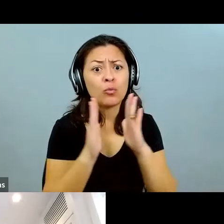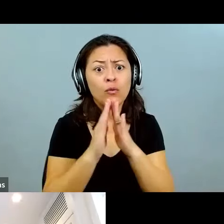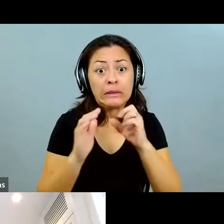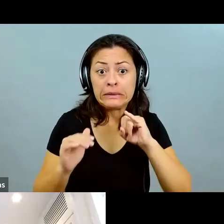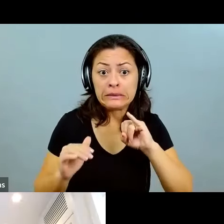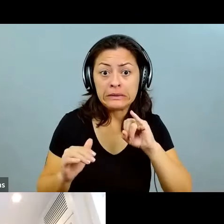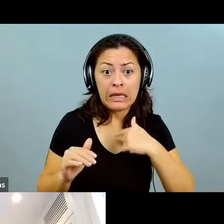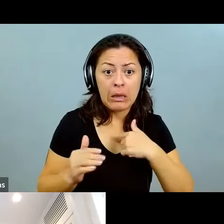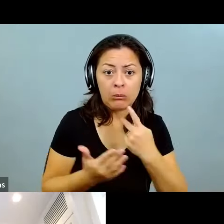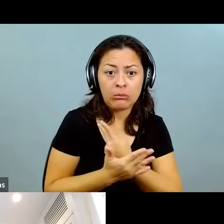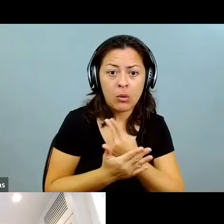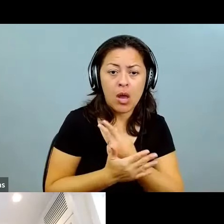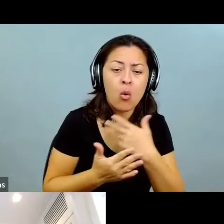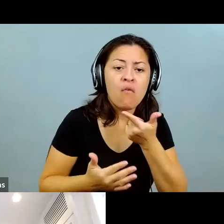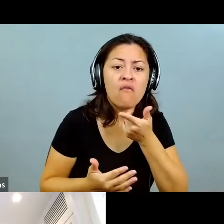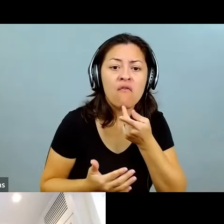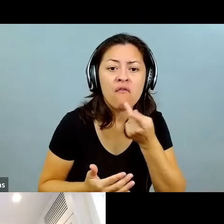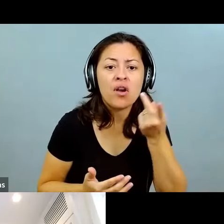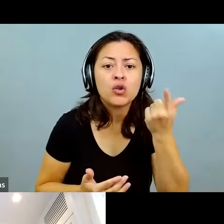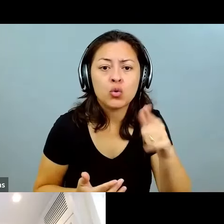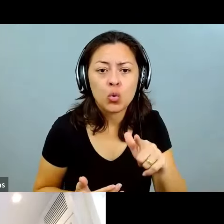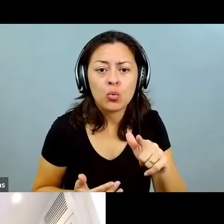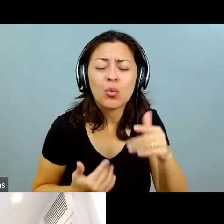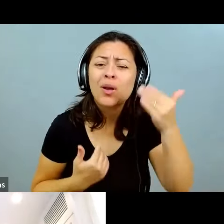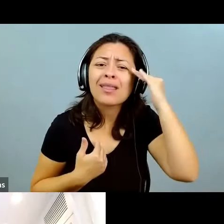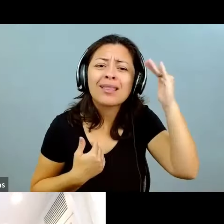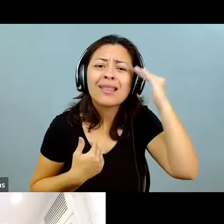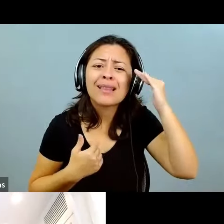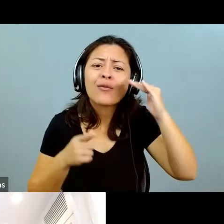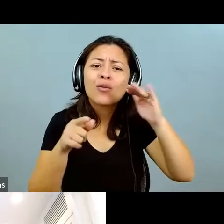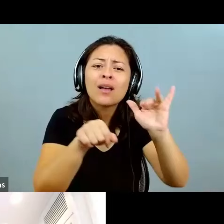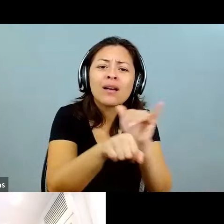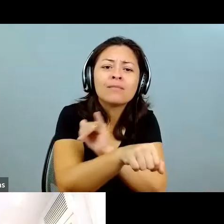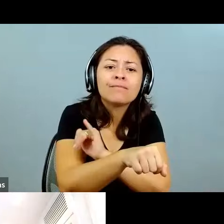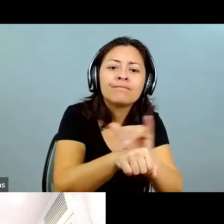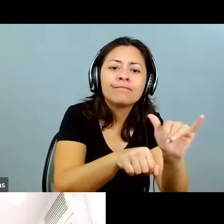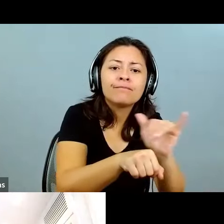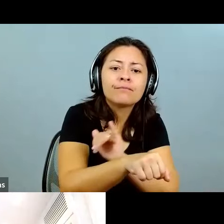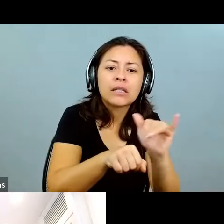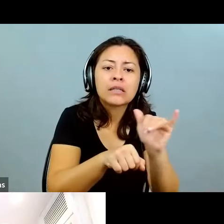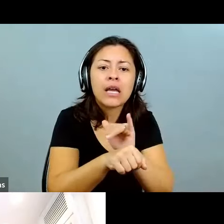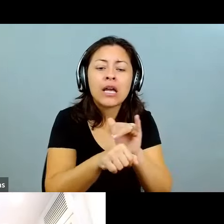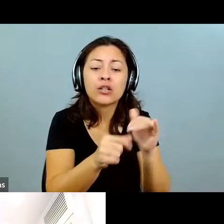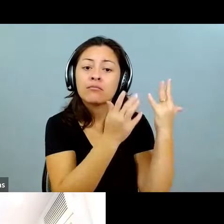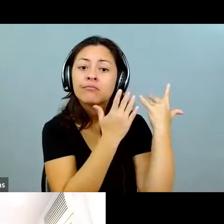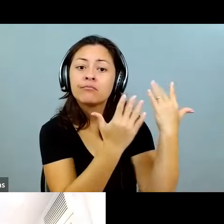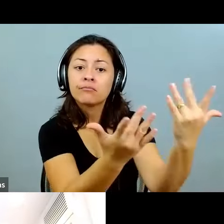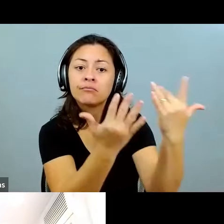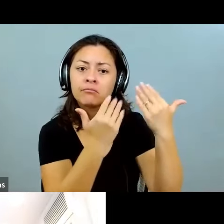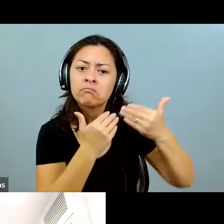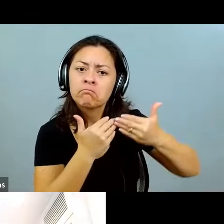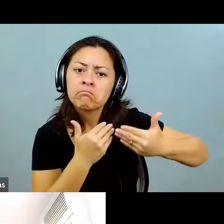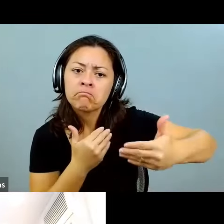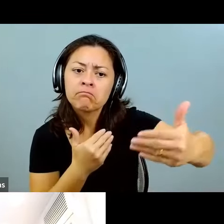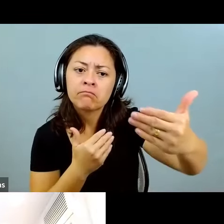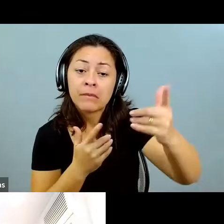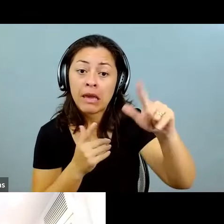tiver sido repetitivo aqui mas eh tentar entender um pouquinho mais sobre a estratégia de vocês ao longo dessa safra né se a ideia realmente é